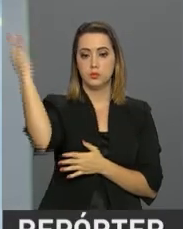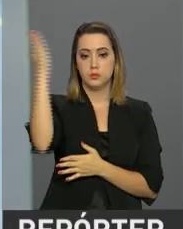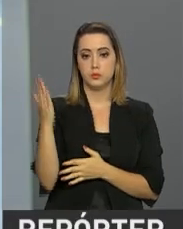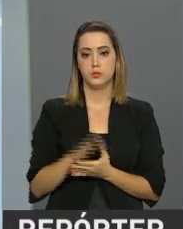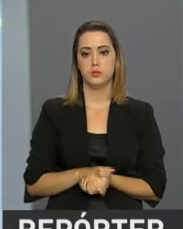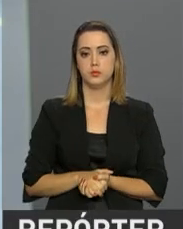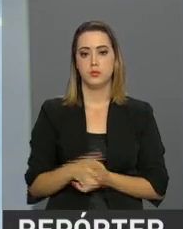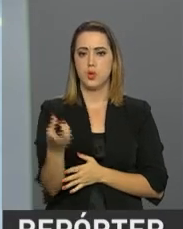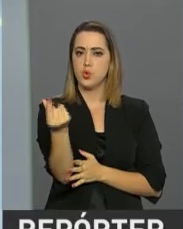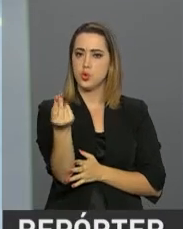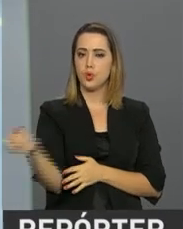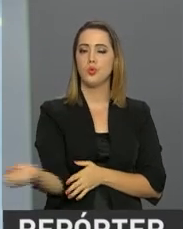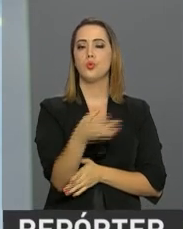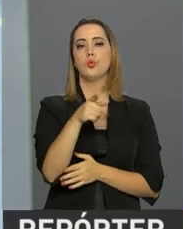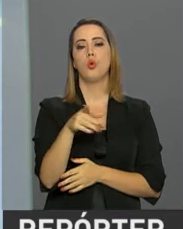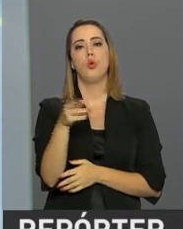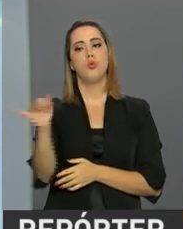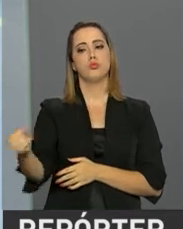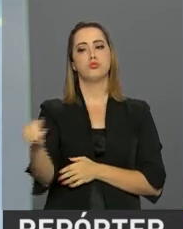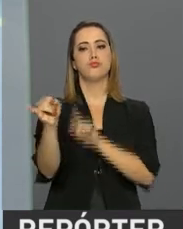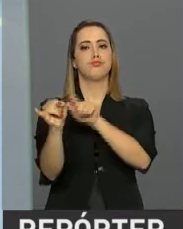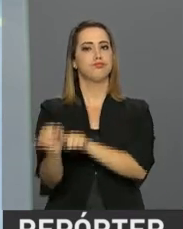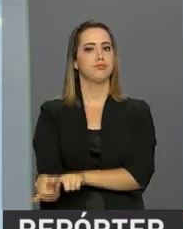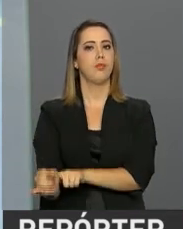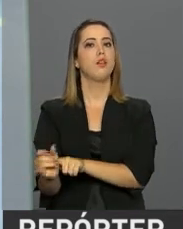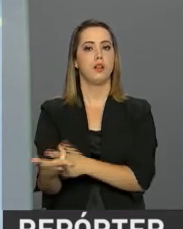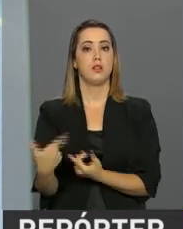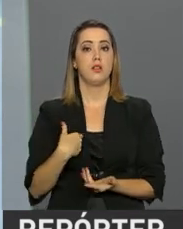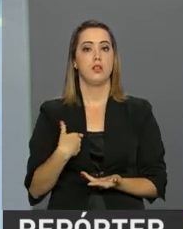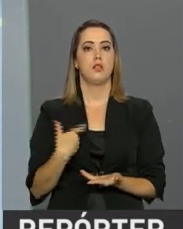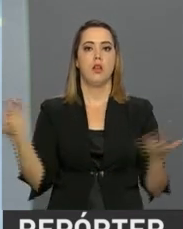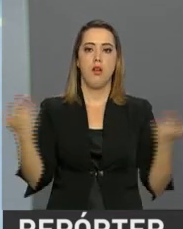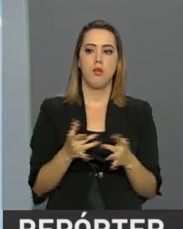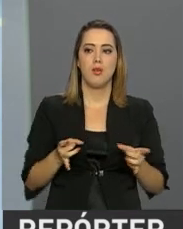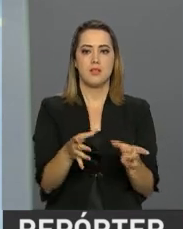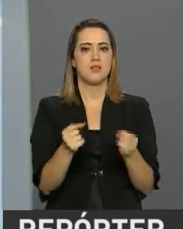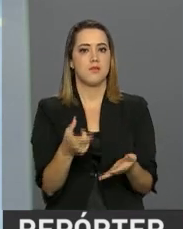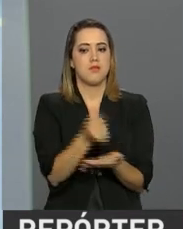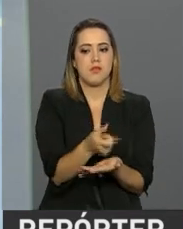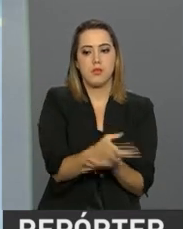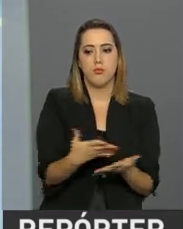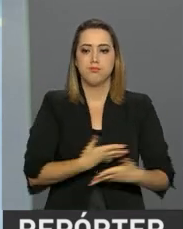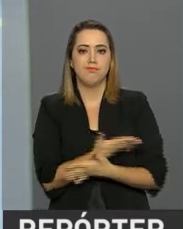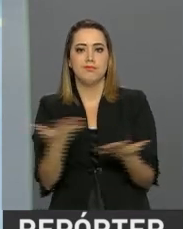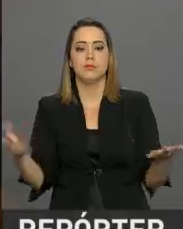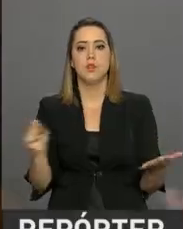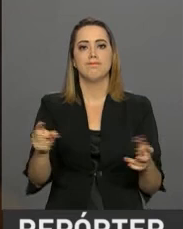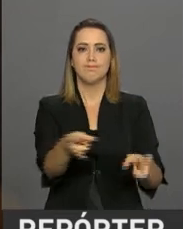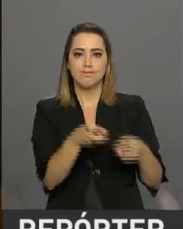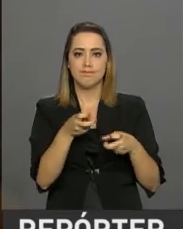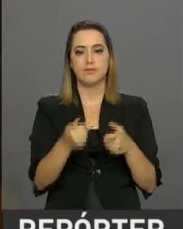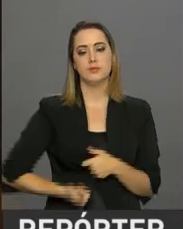novo juro mais baixo e o comércio recebe de braços aberto e com muitas expectativas